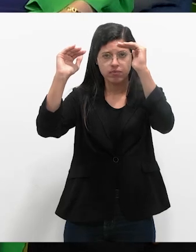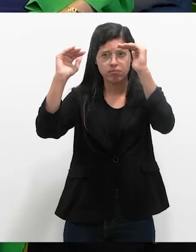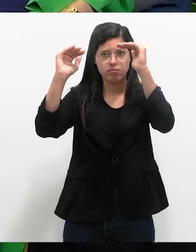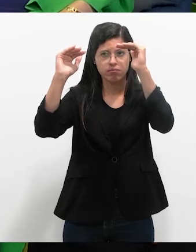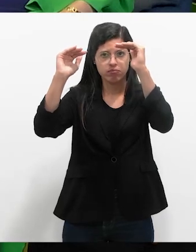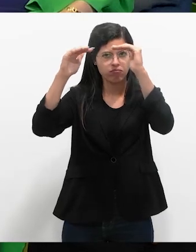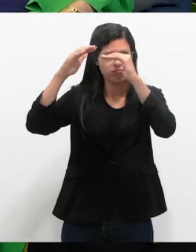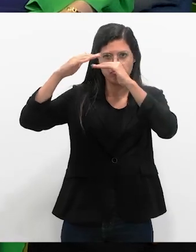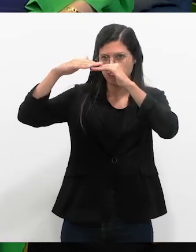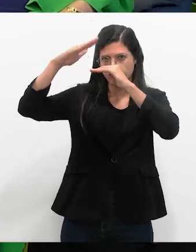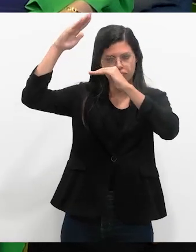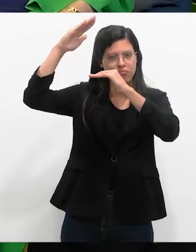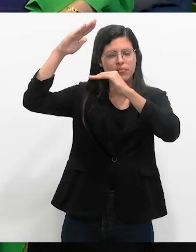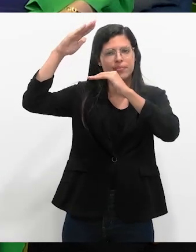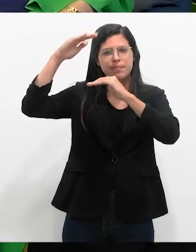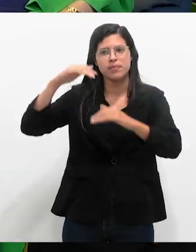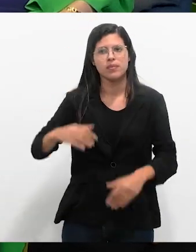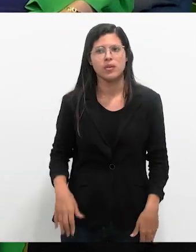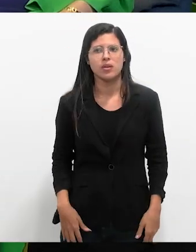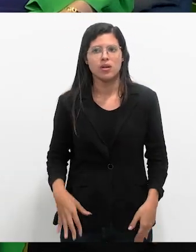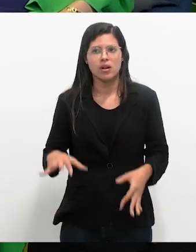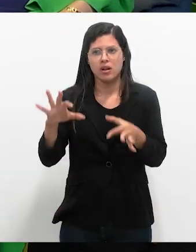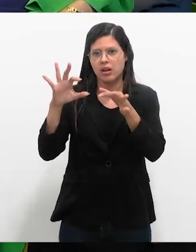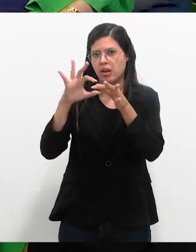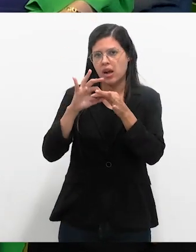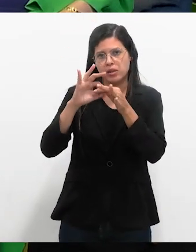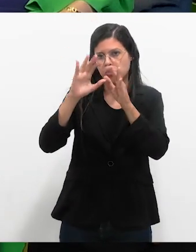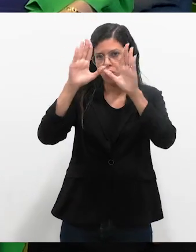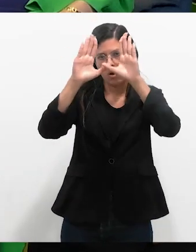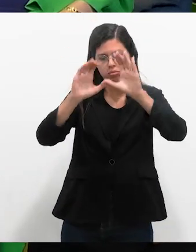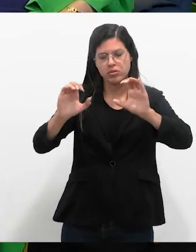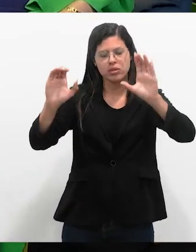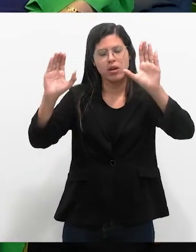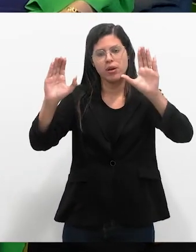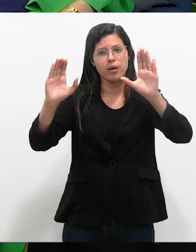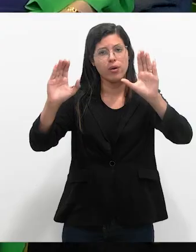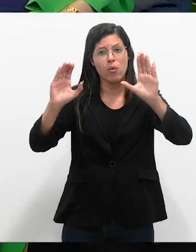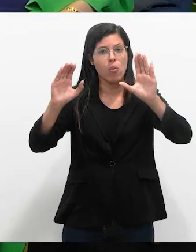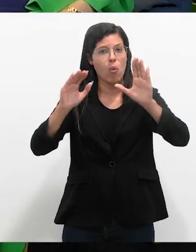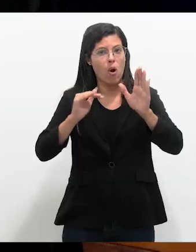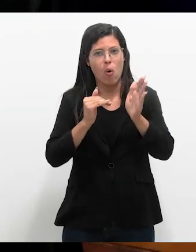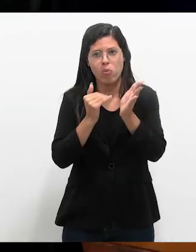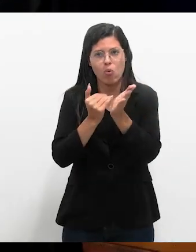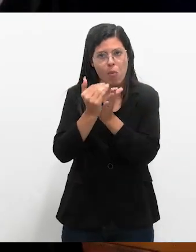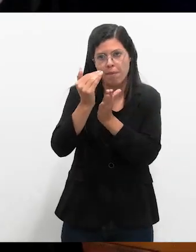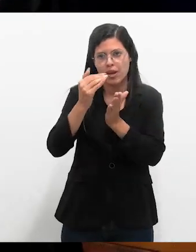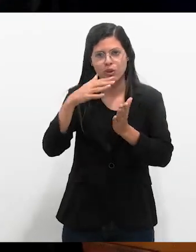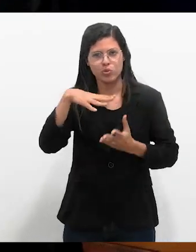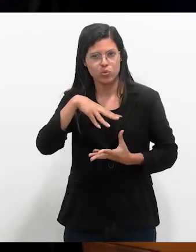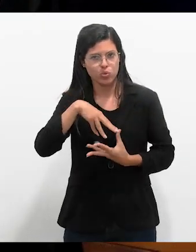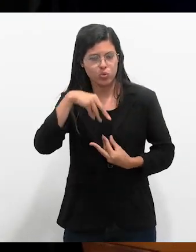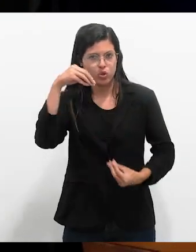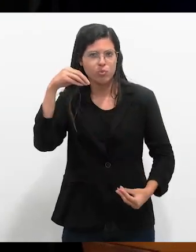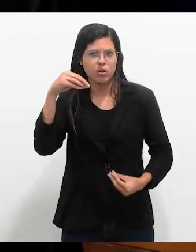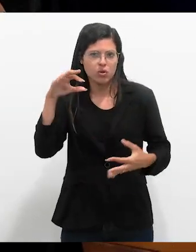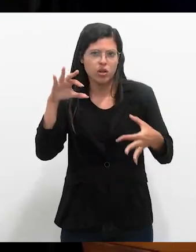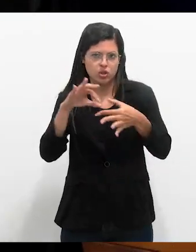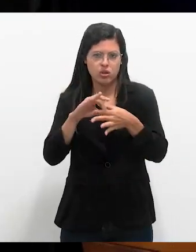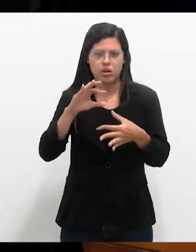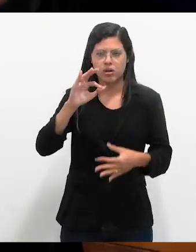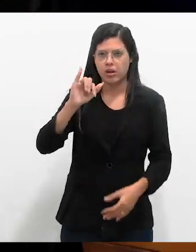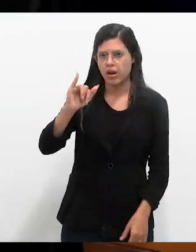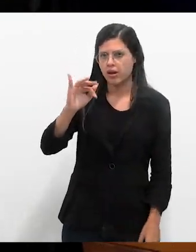sentido de algo que está realmente ligado a Araunu, ou seja, ao céu, a origem do nosso espírito, a gente liga